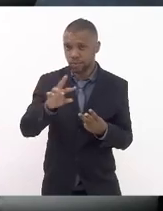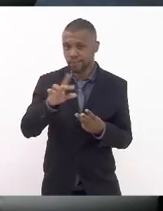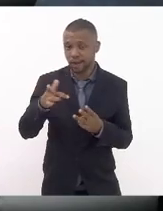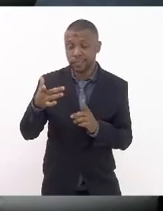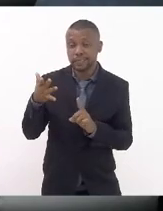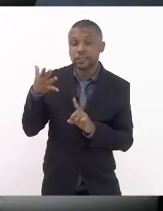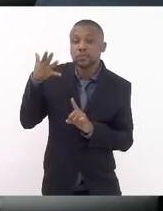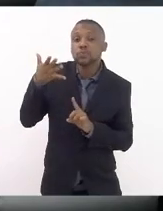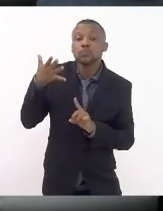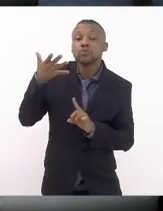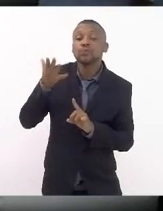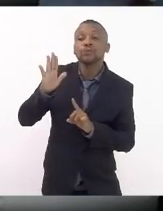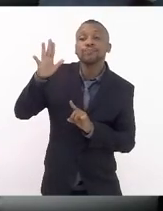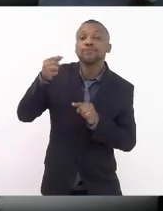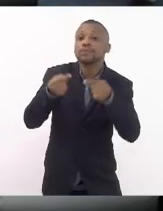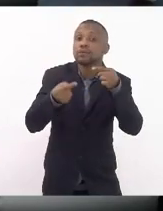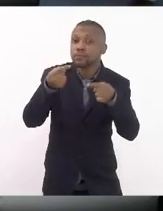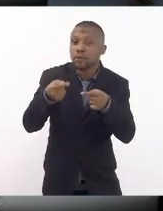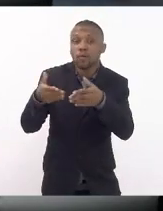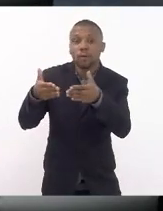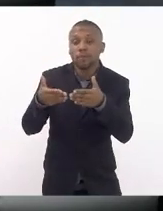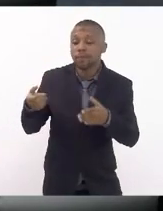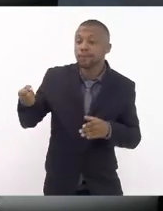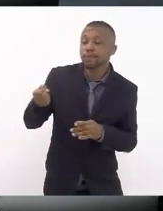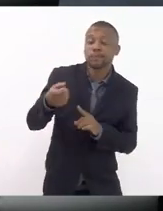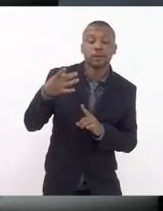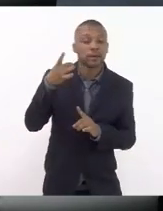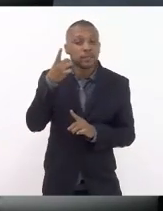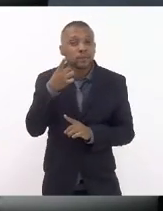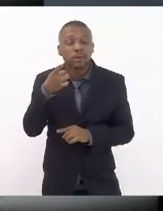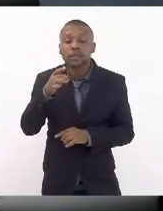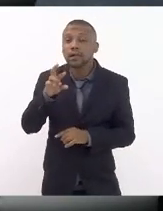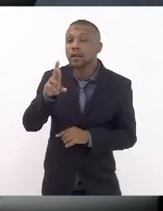Para discutir, deputada Renata, por favor.